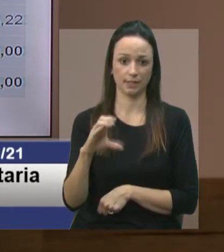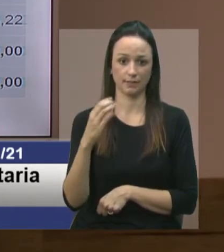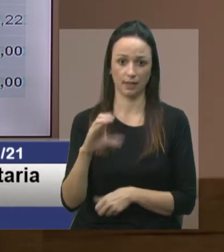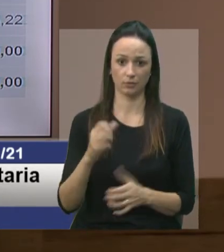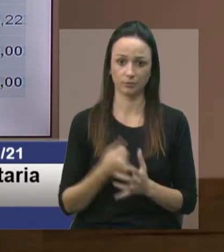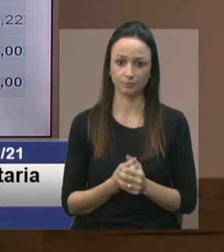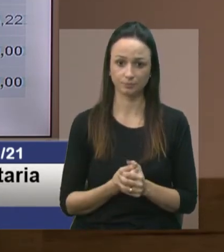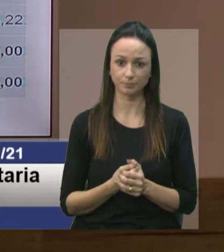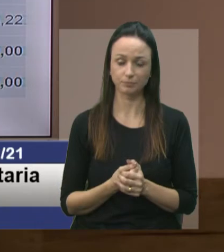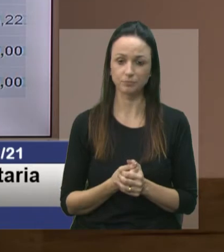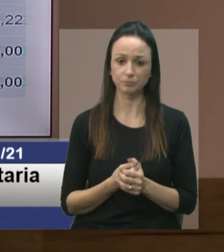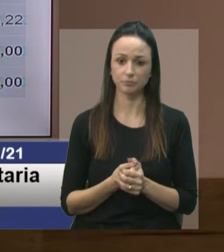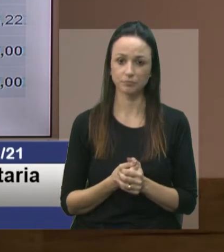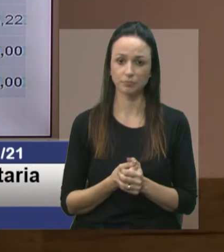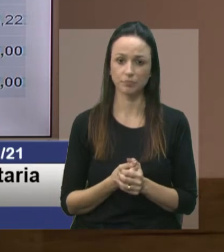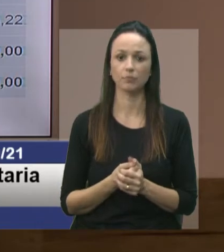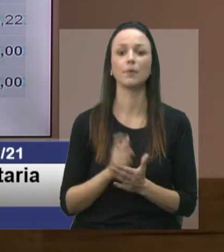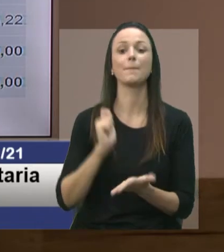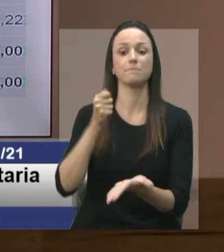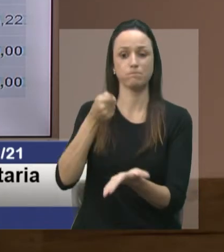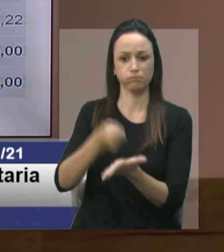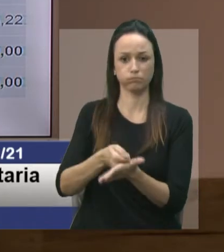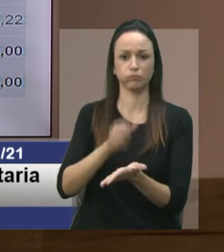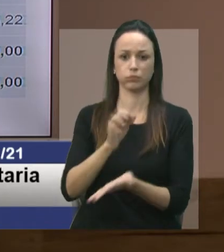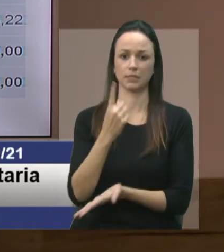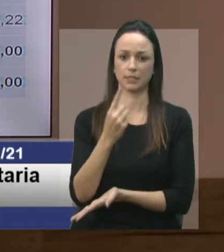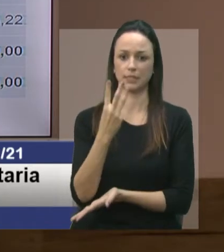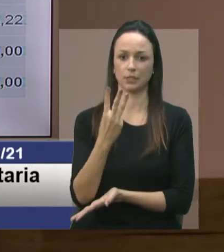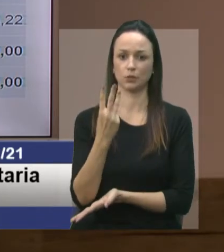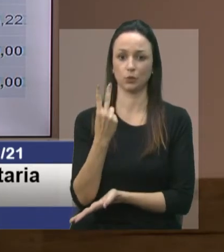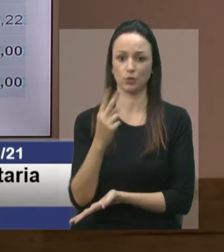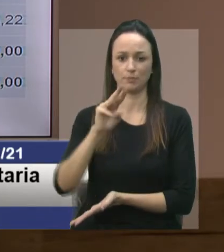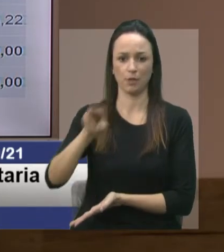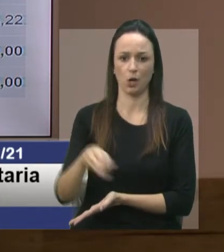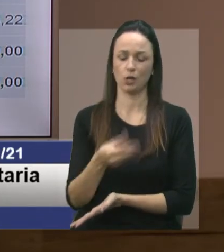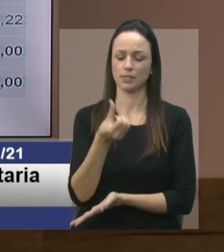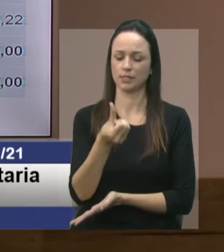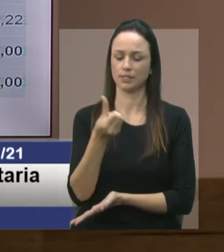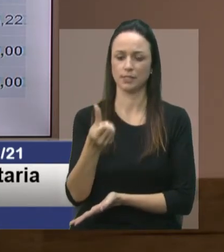202.421.146,17. Contra uma despesa liquidada de